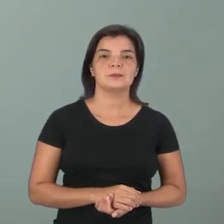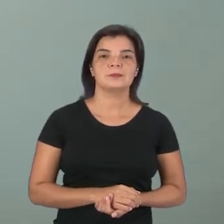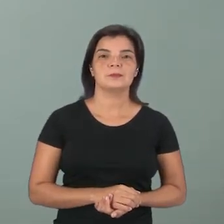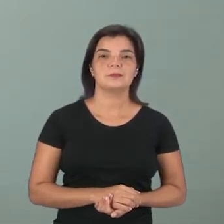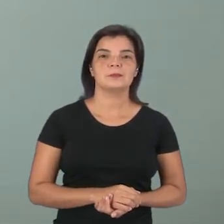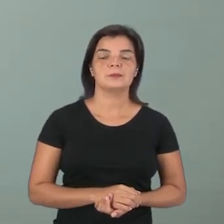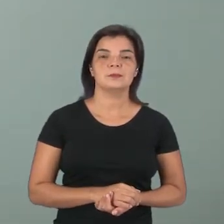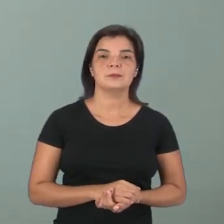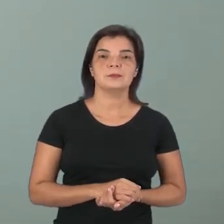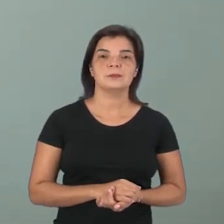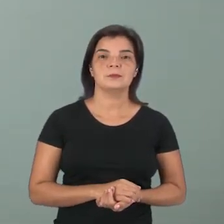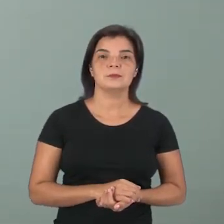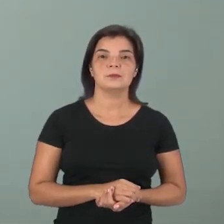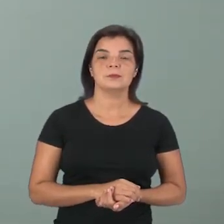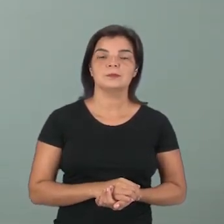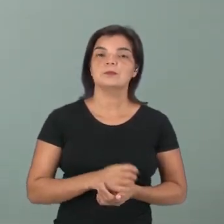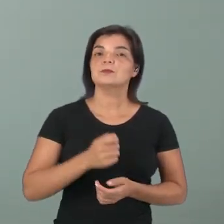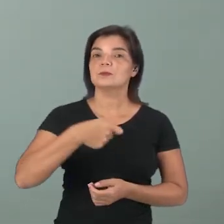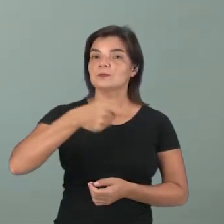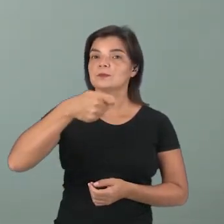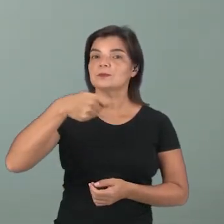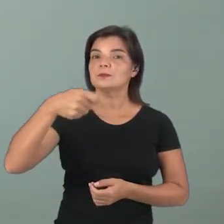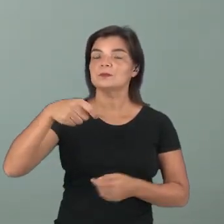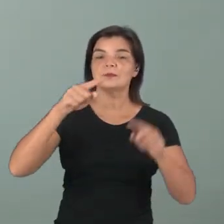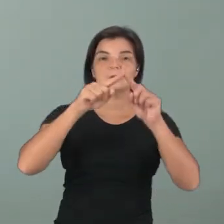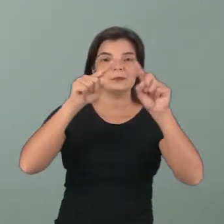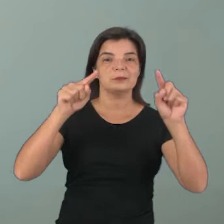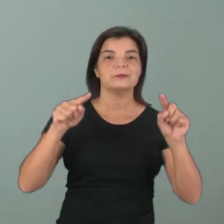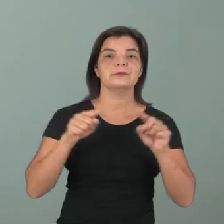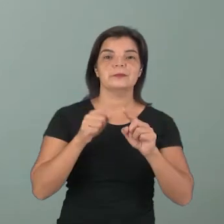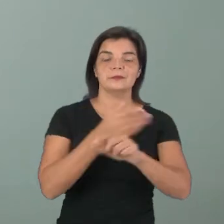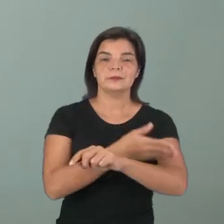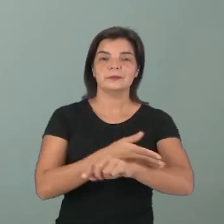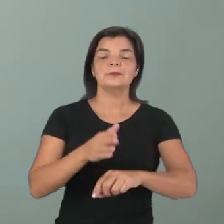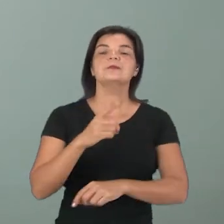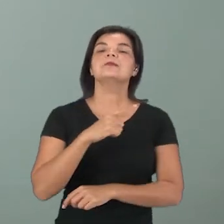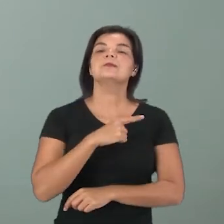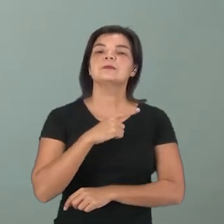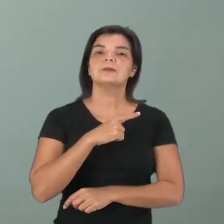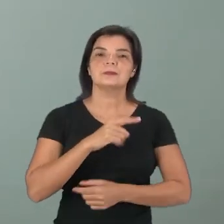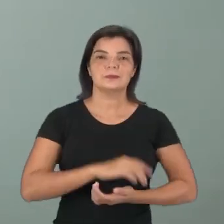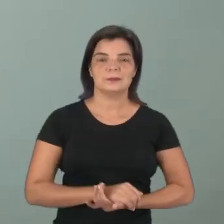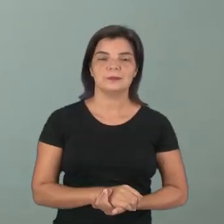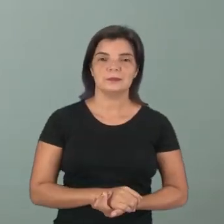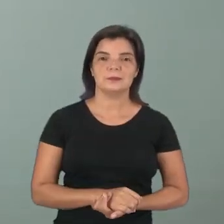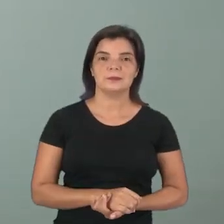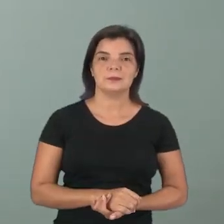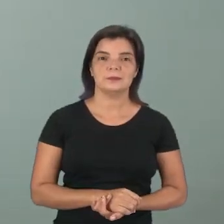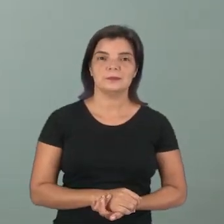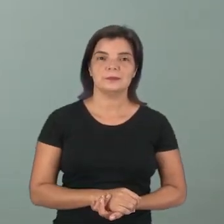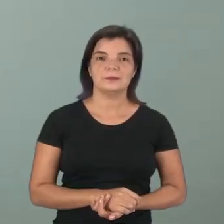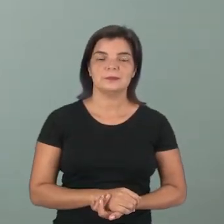com o pincel de quadro. O que temos?